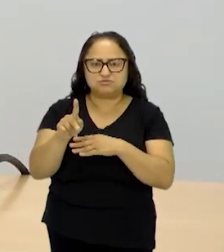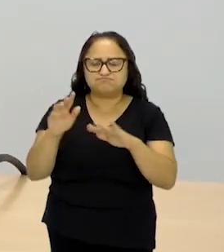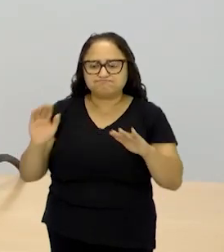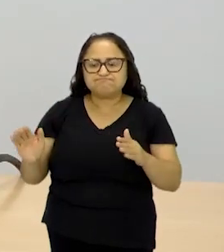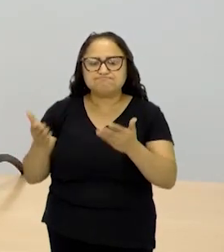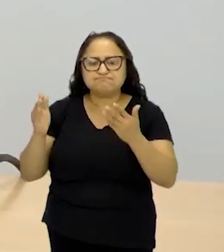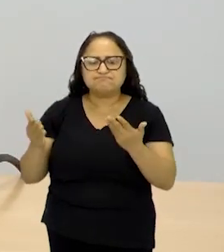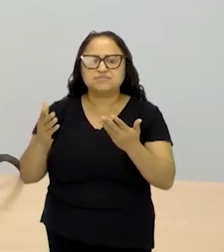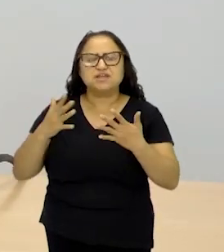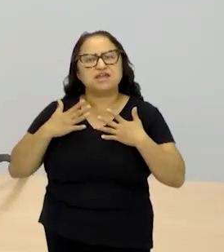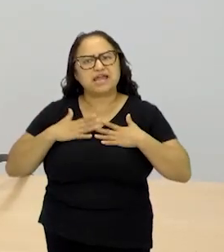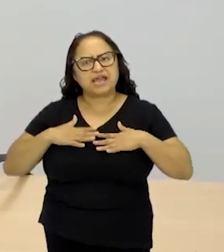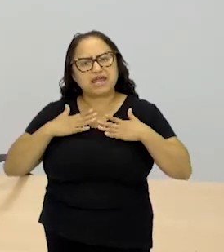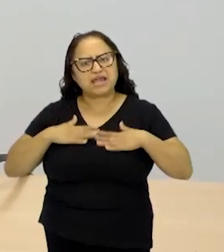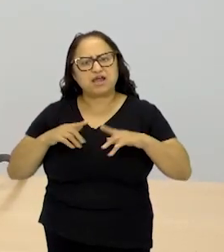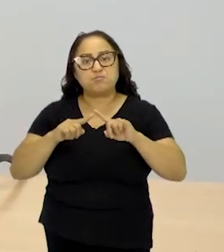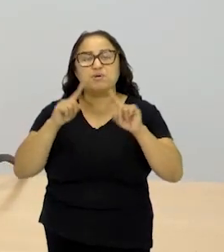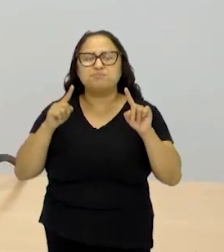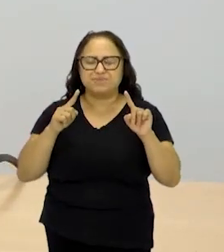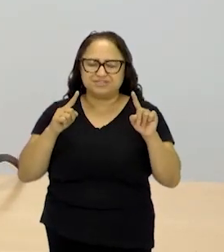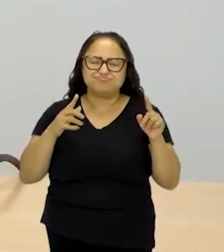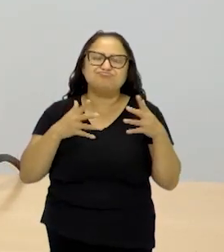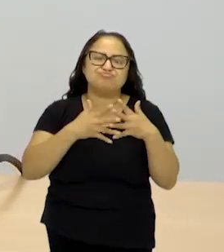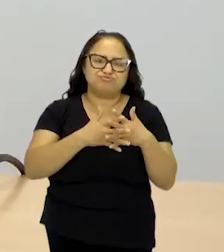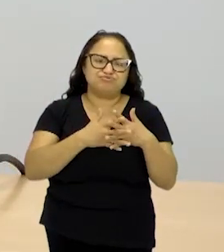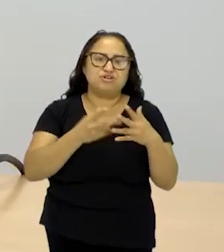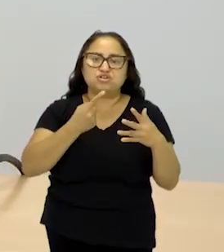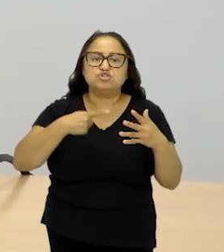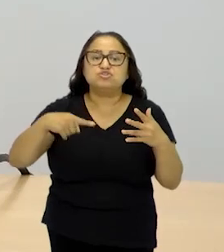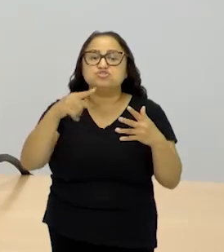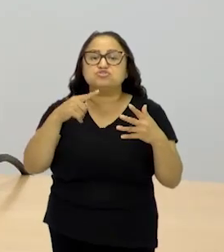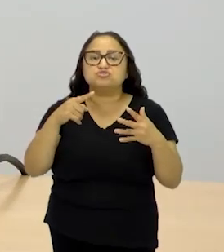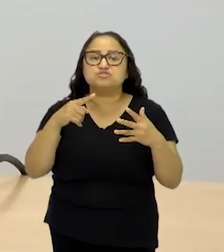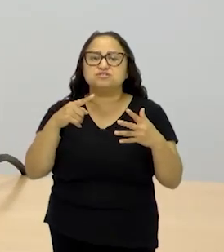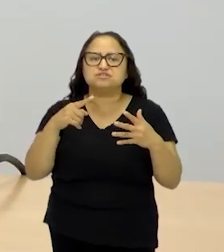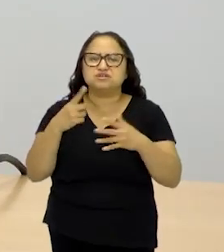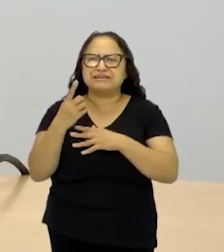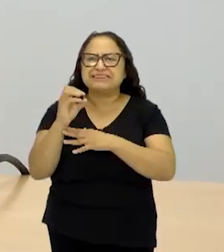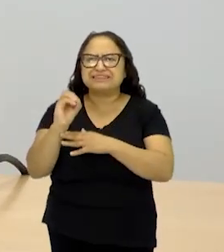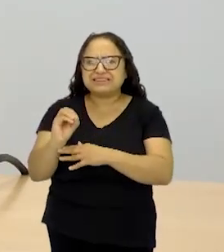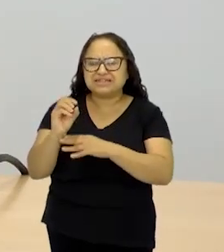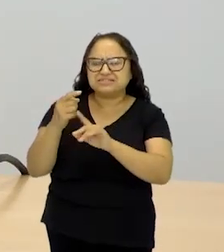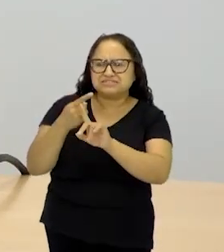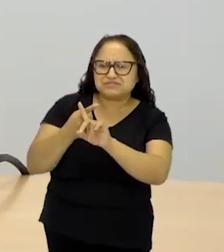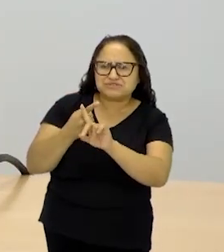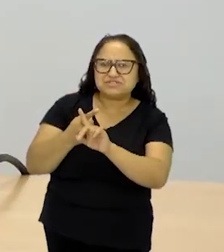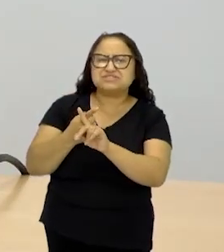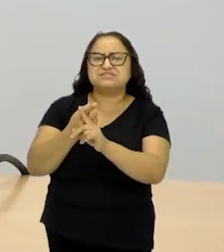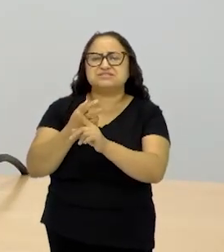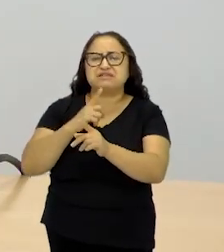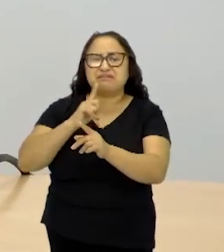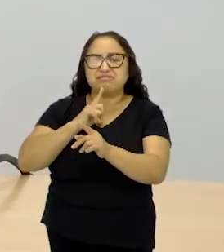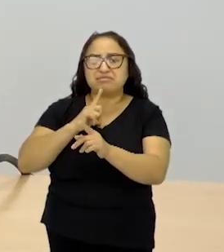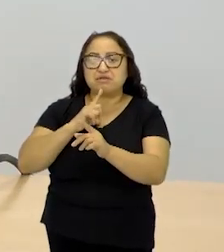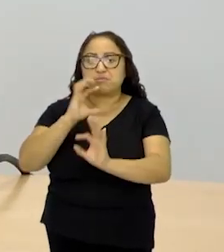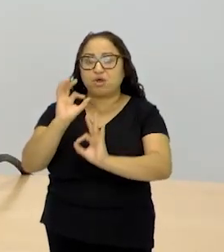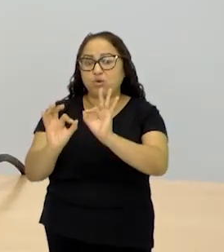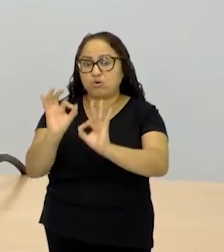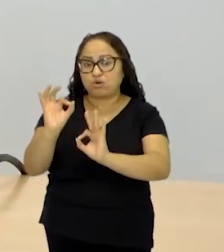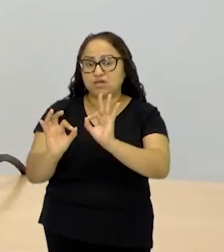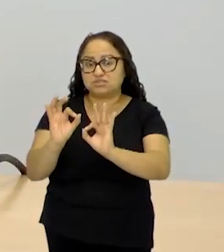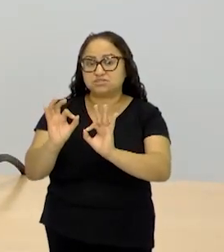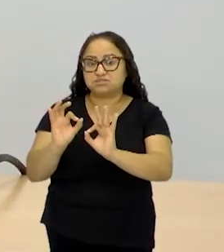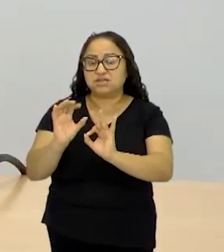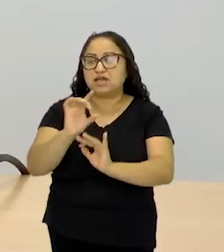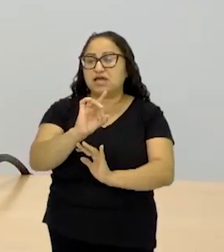muito tranquila de se fazer, mas dá muito trabalho. A gente se reuniu aqui pelo menos umas 10 vezes para nos organizar, considerando que a gente é